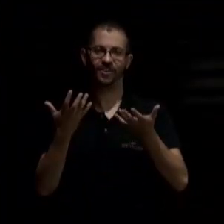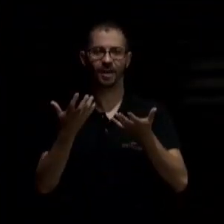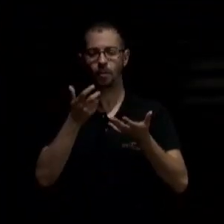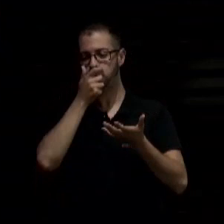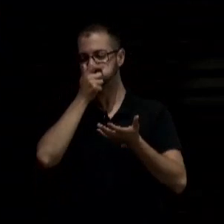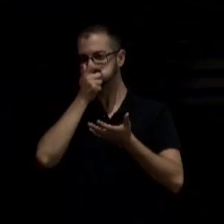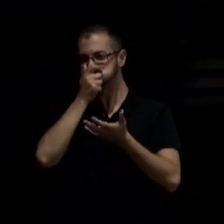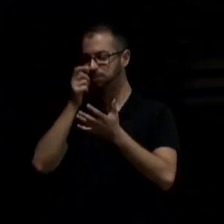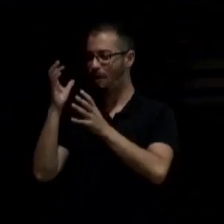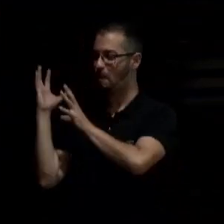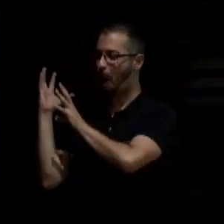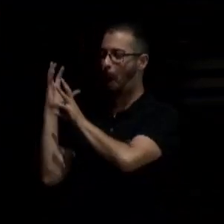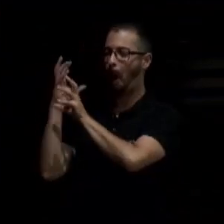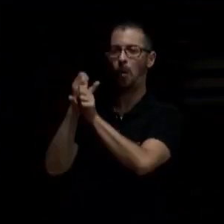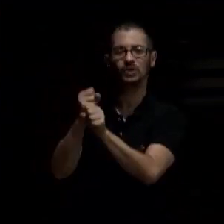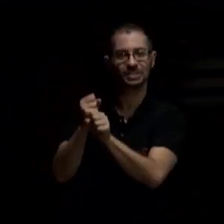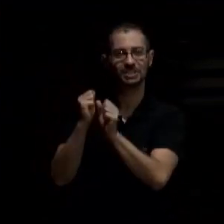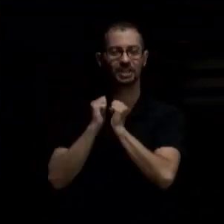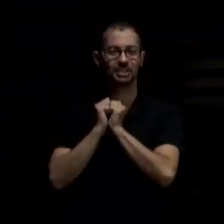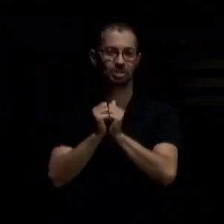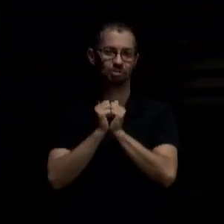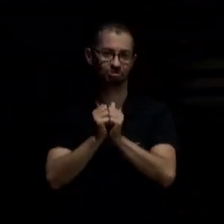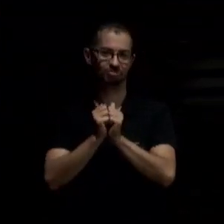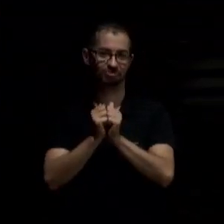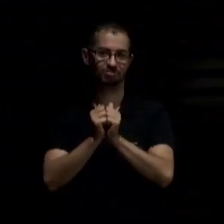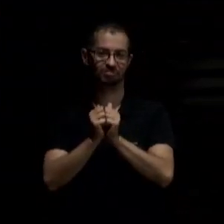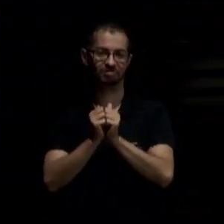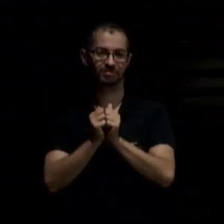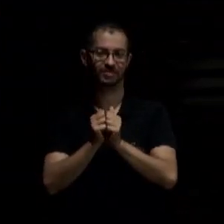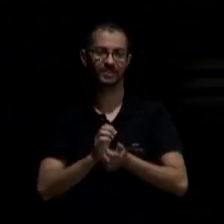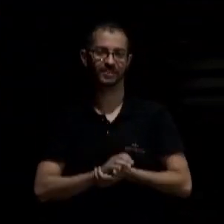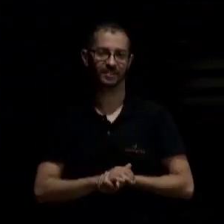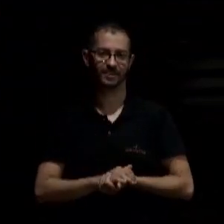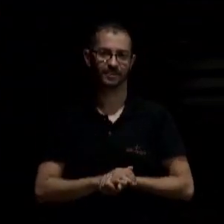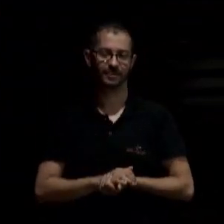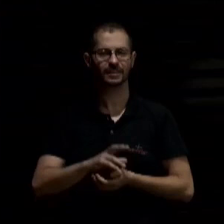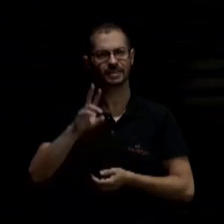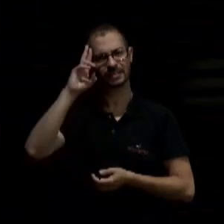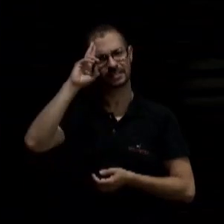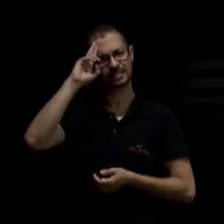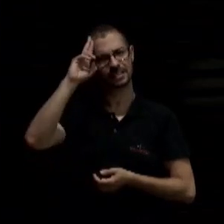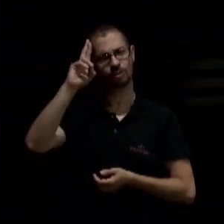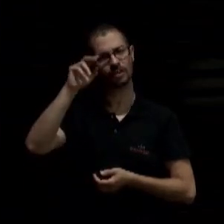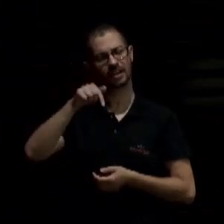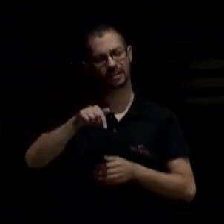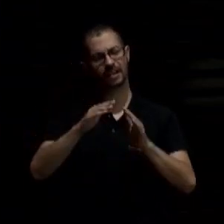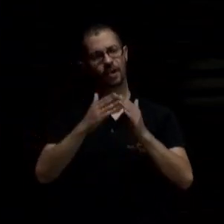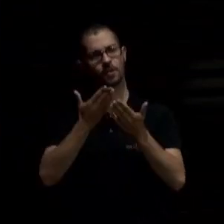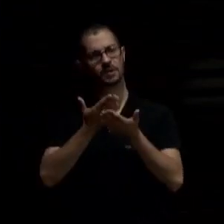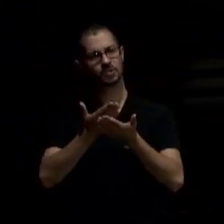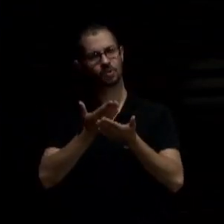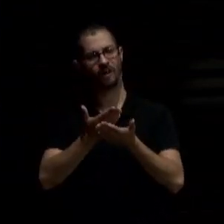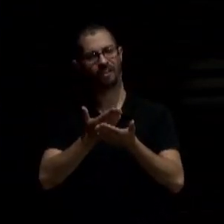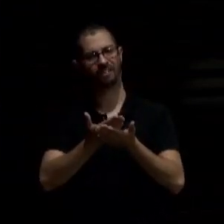gente. Me dá gente. E você pode fazer a mesma coisa. Senhor, aqui na escola, lá na